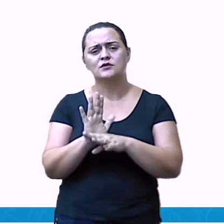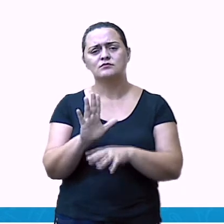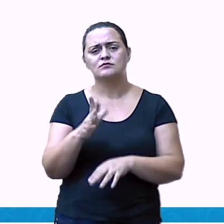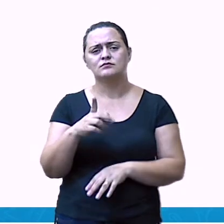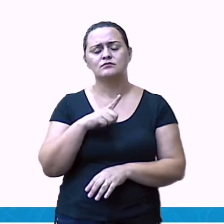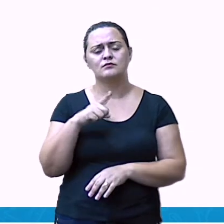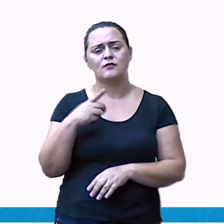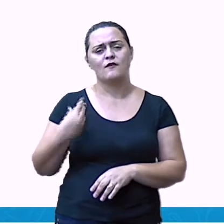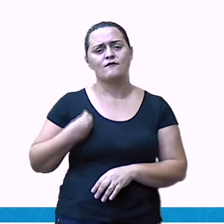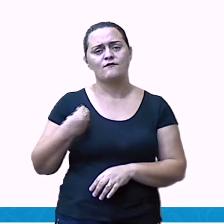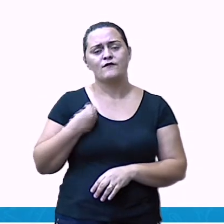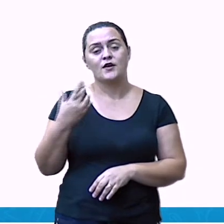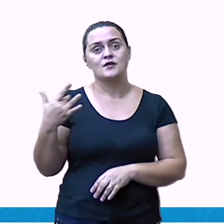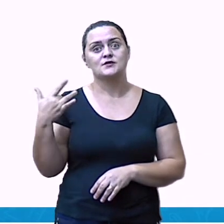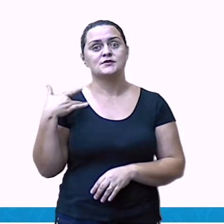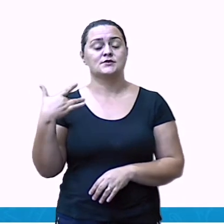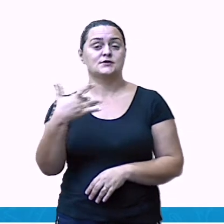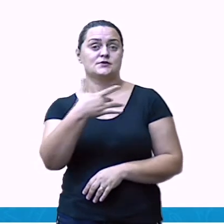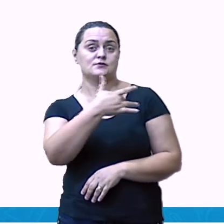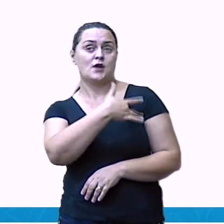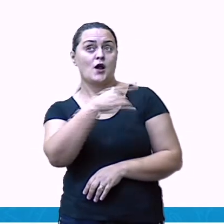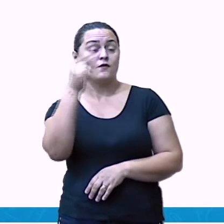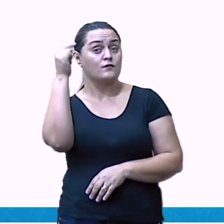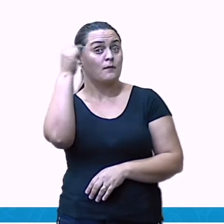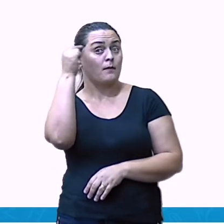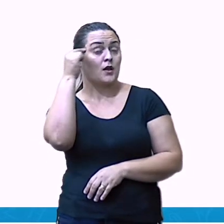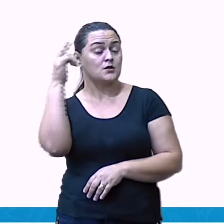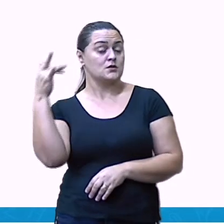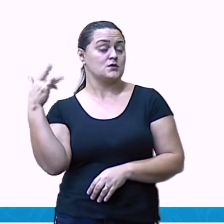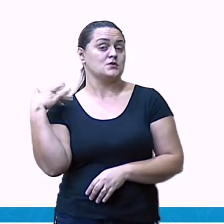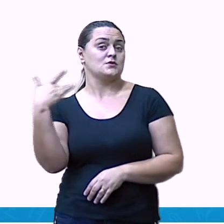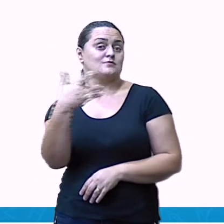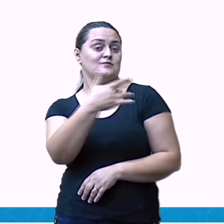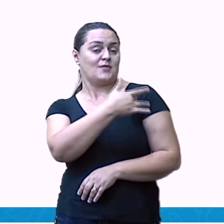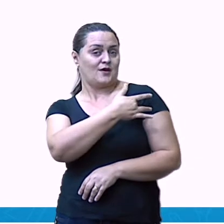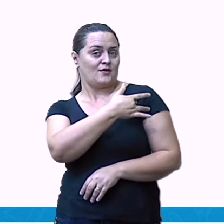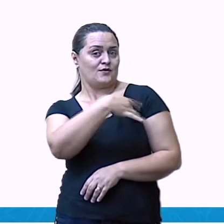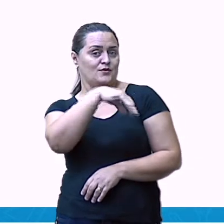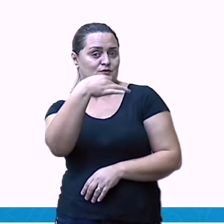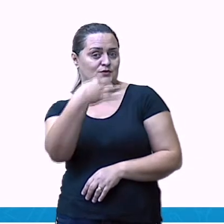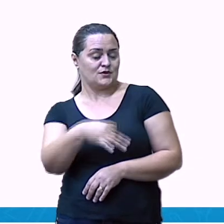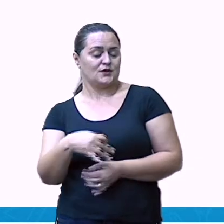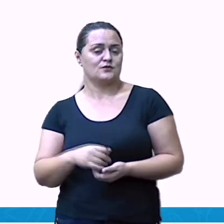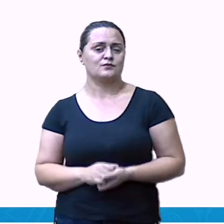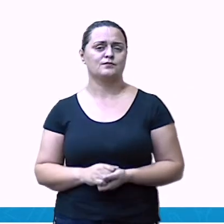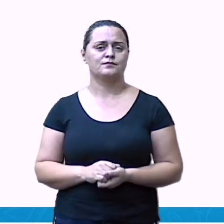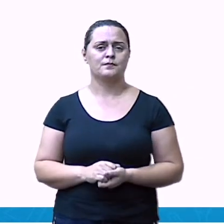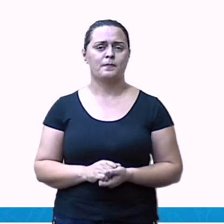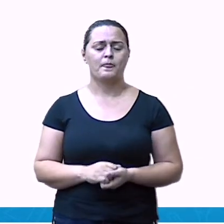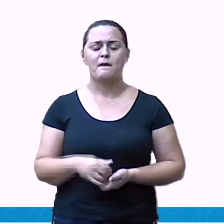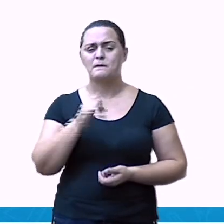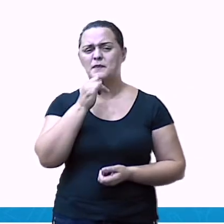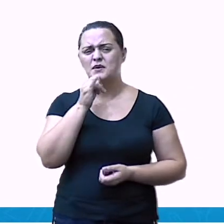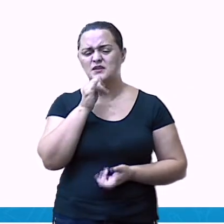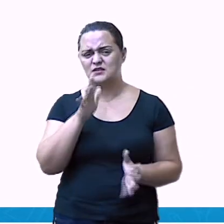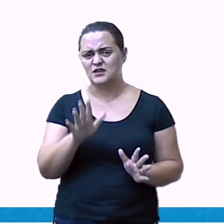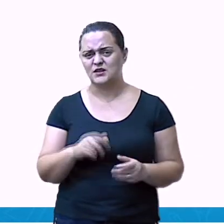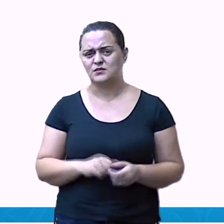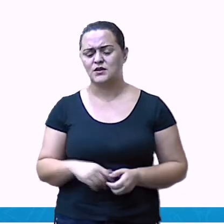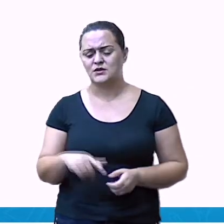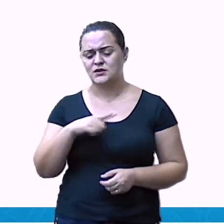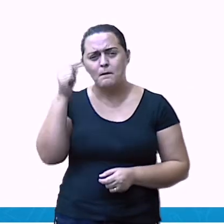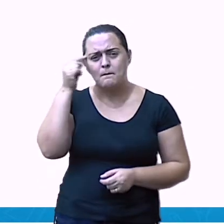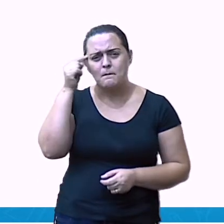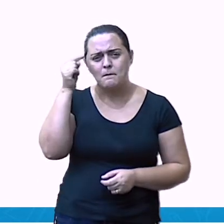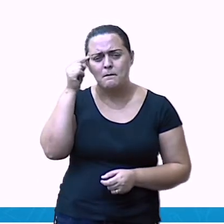saudável. Está falando aqui o seguinte, que uma mente saudável, só porque ela é saudável, não